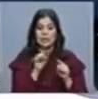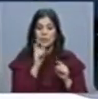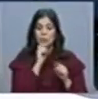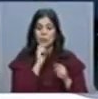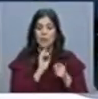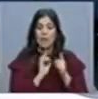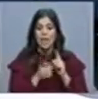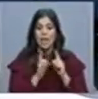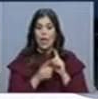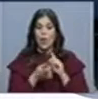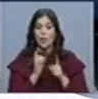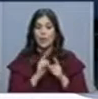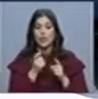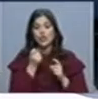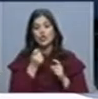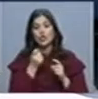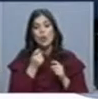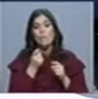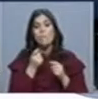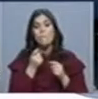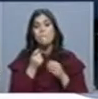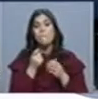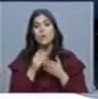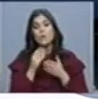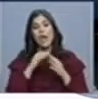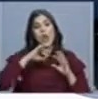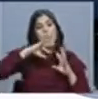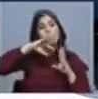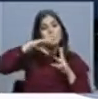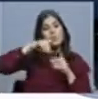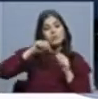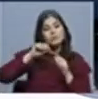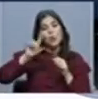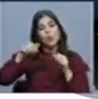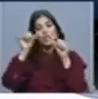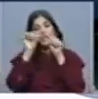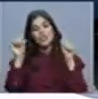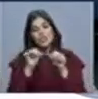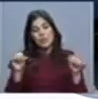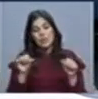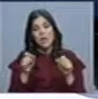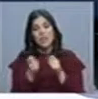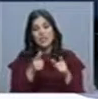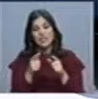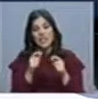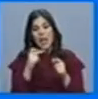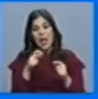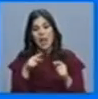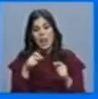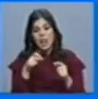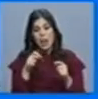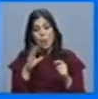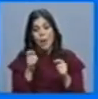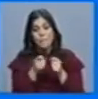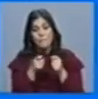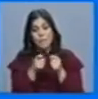um pedaço de um planeta que orbitava um sistema duplo de estrelas, por exemplo, anãs, e que, quando passou perto das